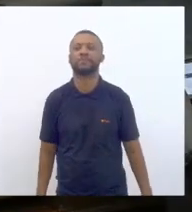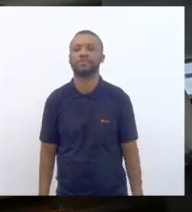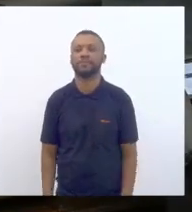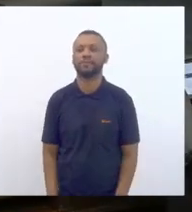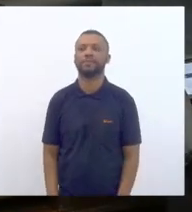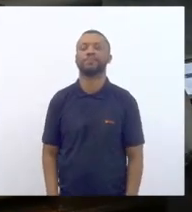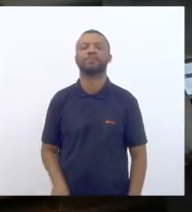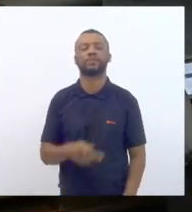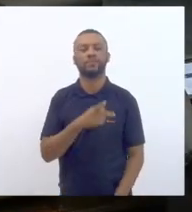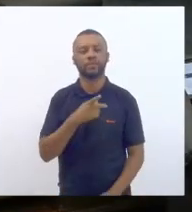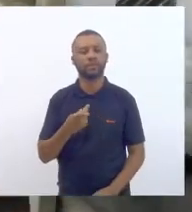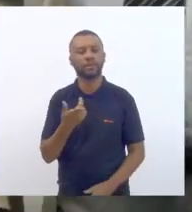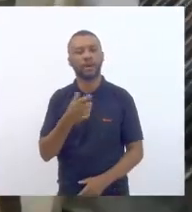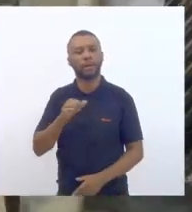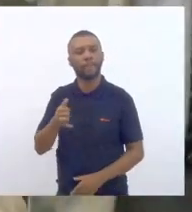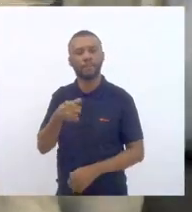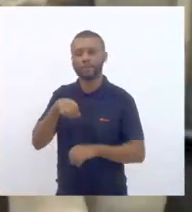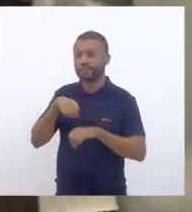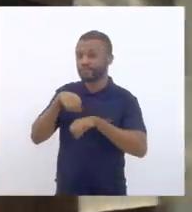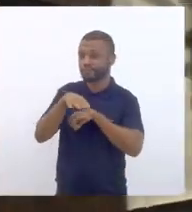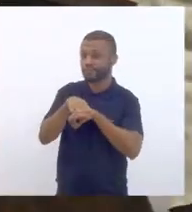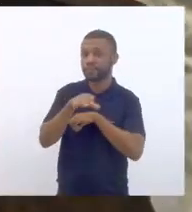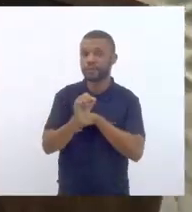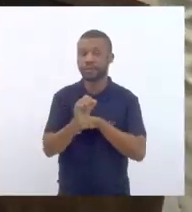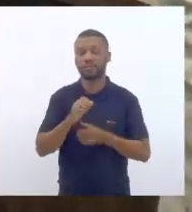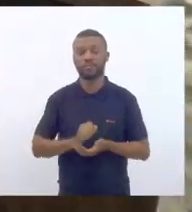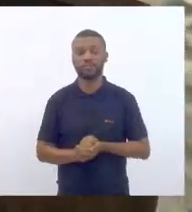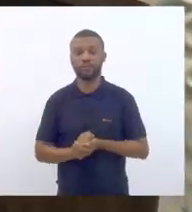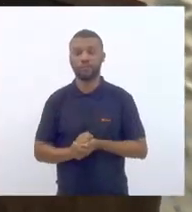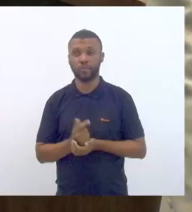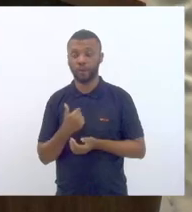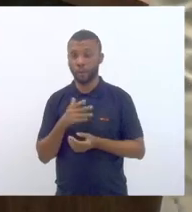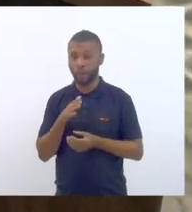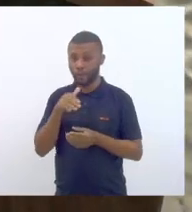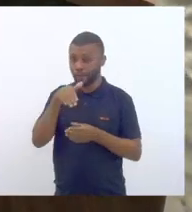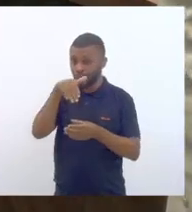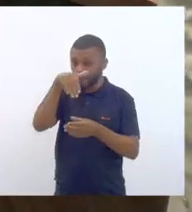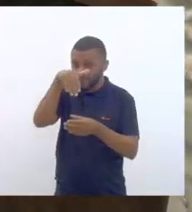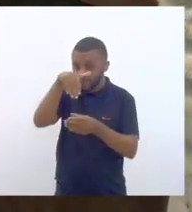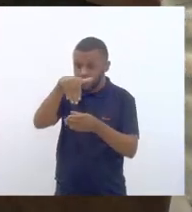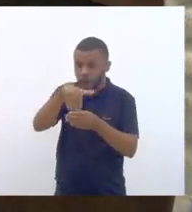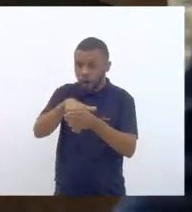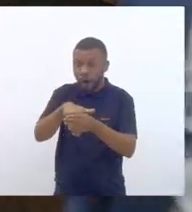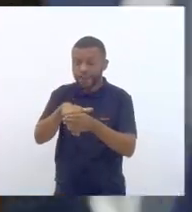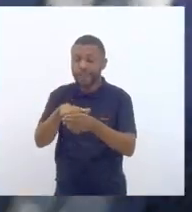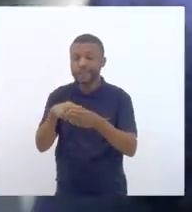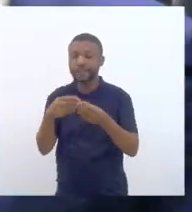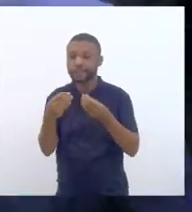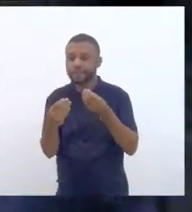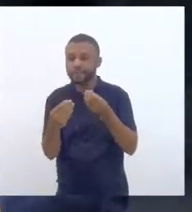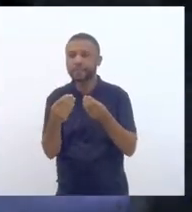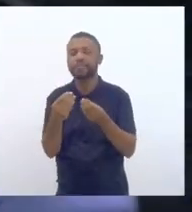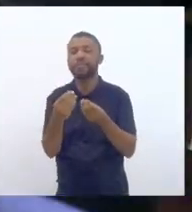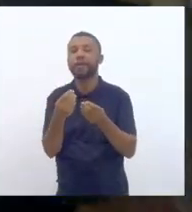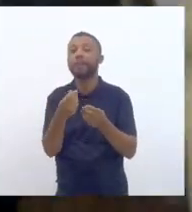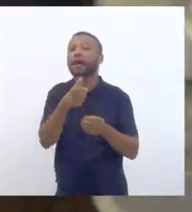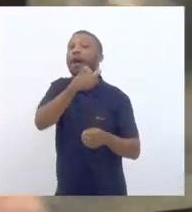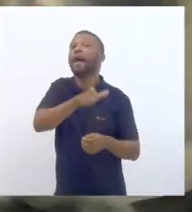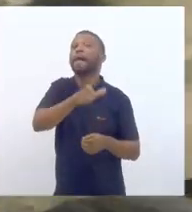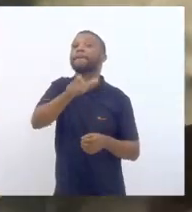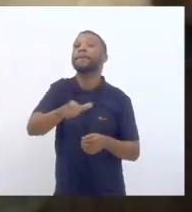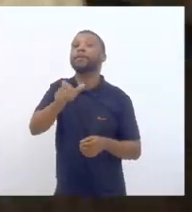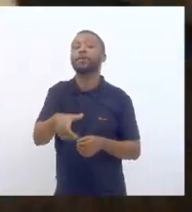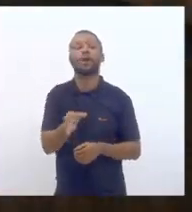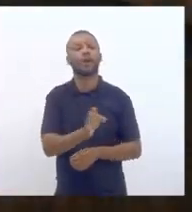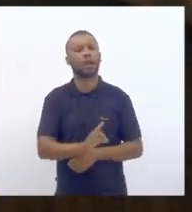Presidente, eu queria dizer aqui que eu não estou votando nas pessoas.